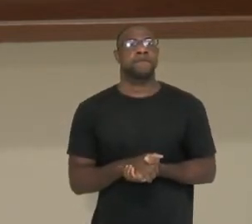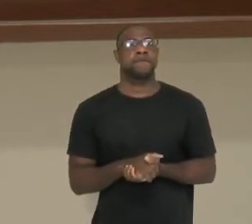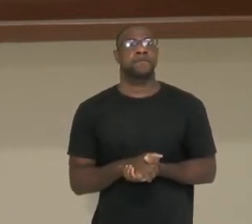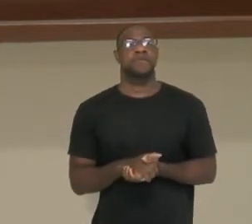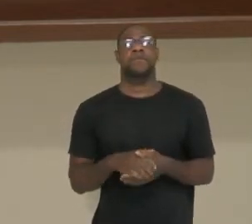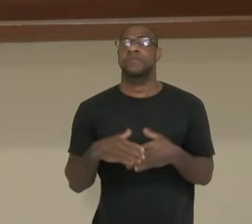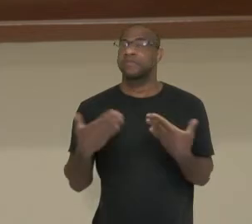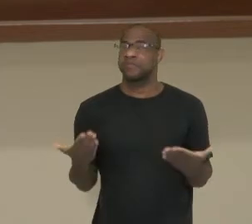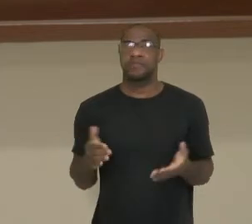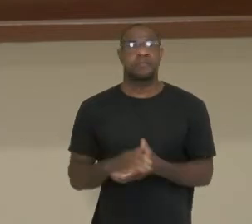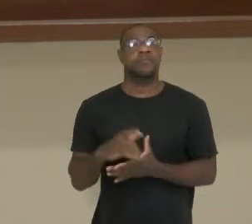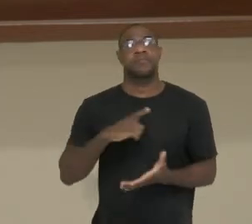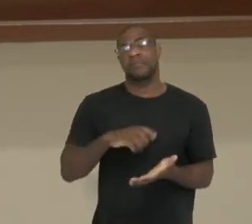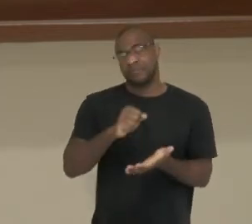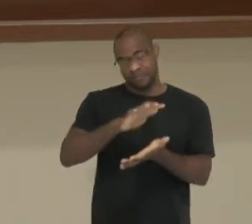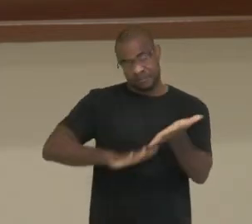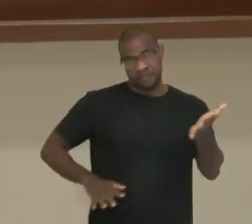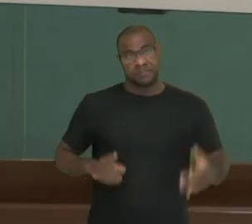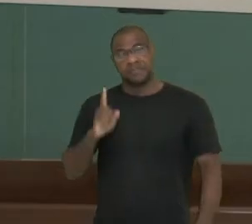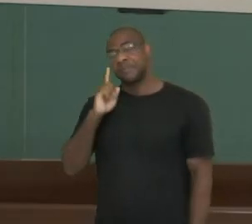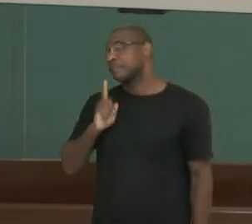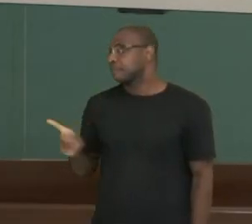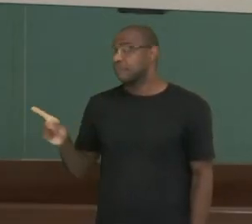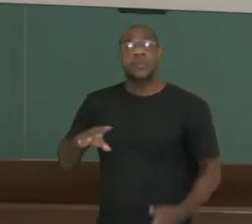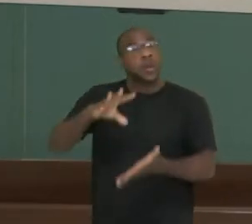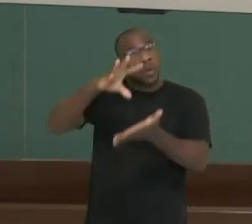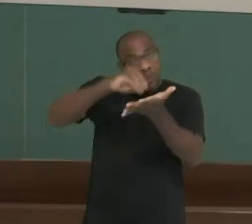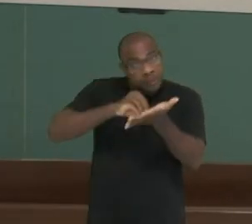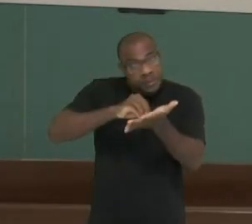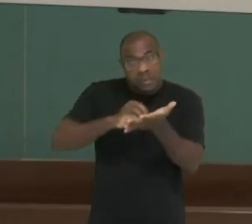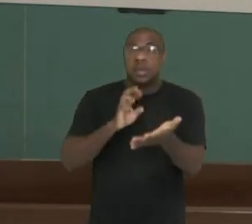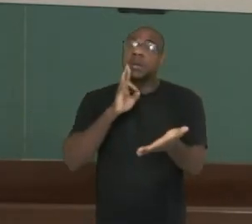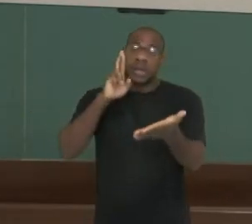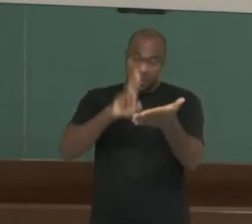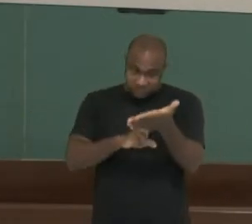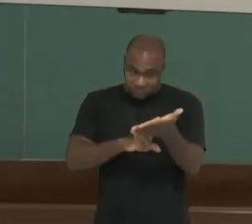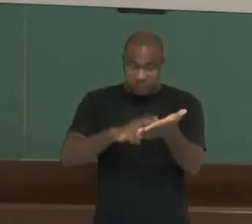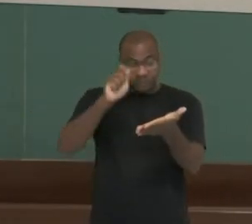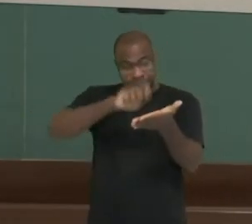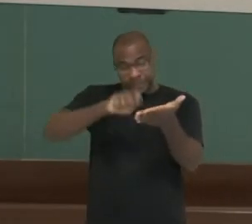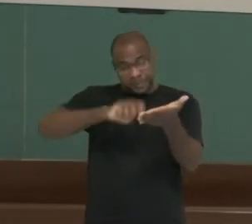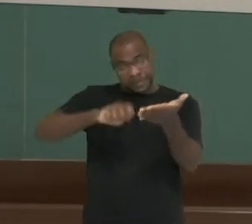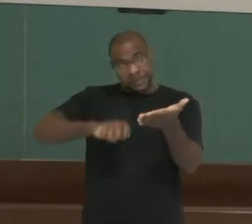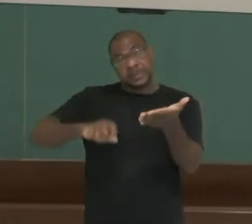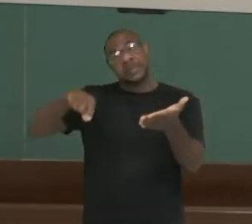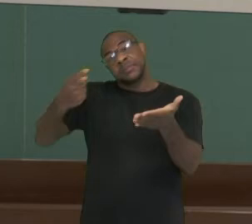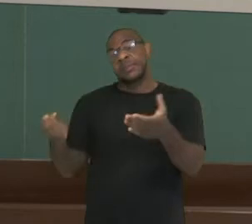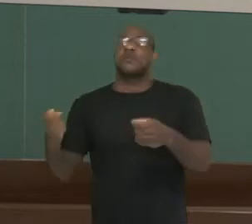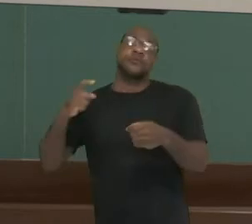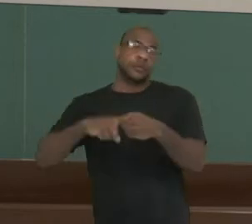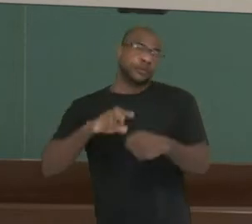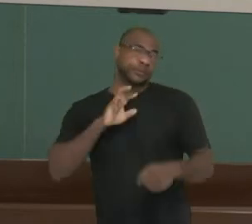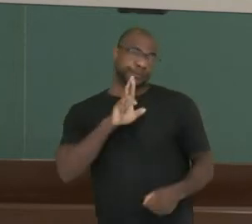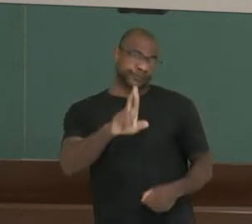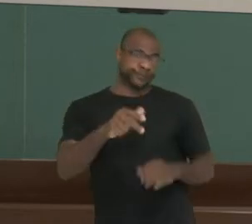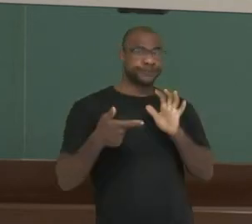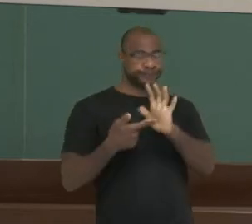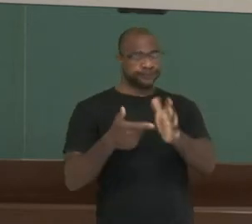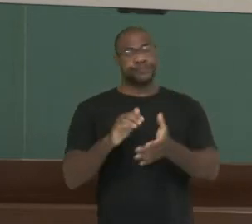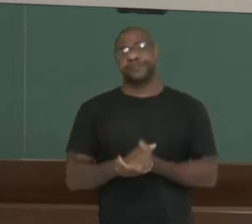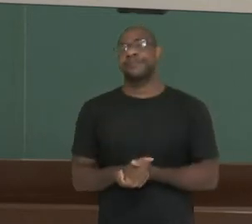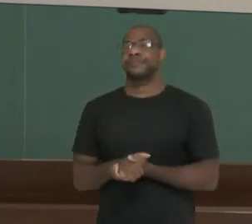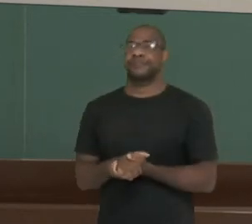Nós temos aqui uma atividade, gente, copiem, respondam no caderno de vocês e daí a gente volta para ver se vocês